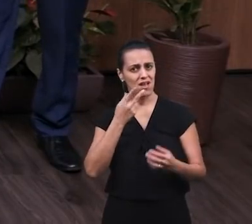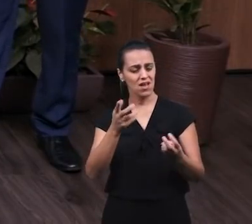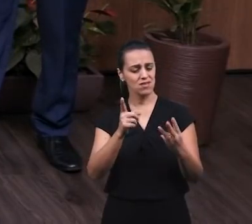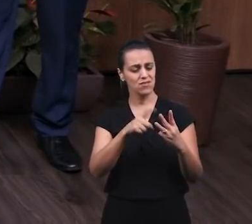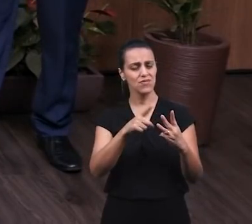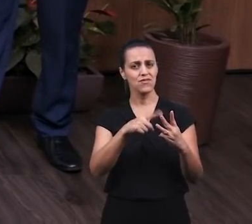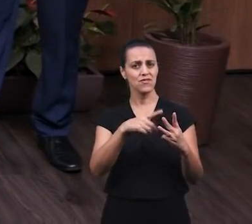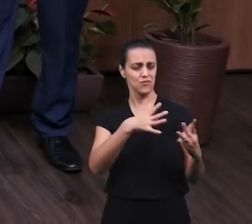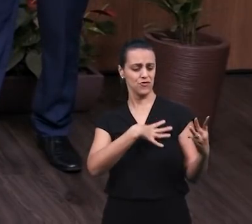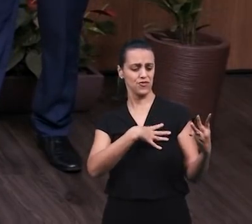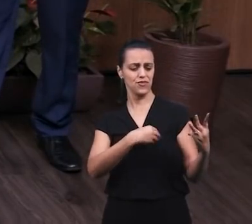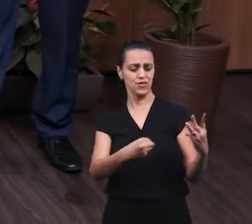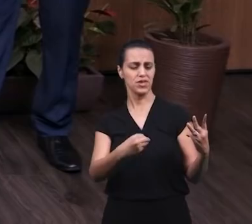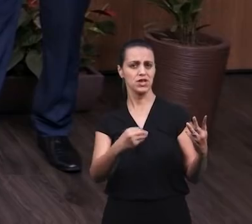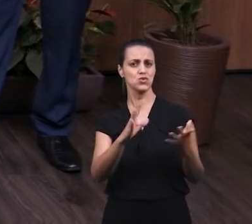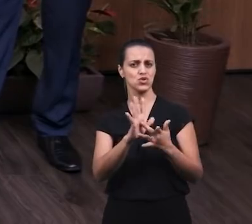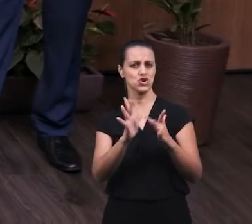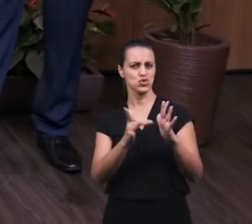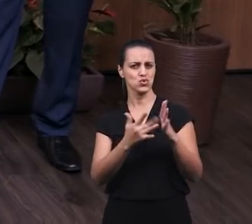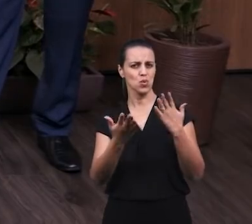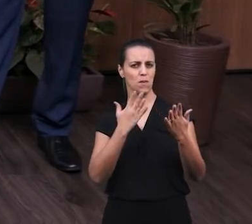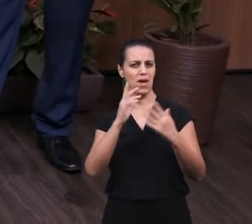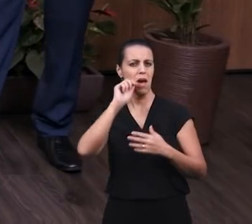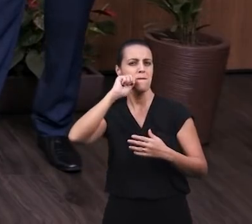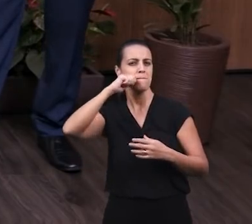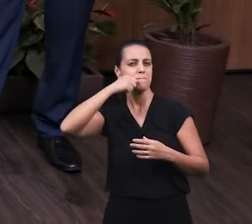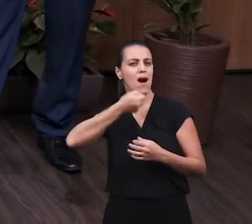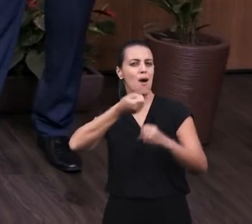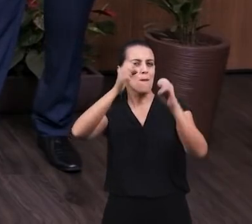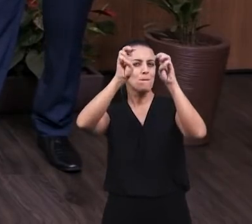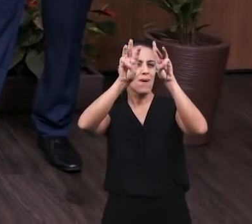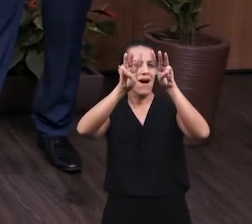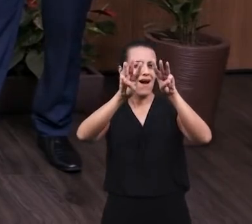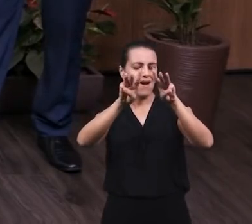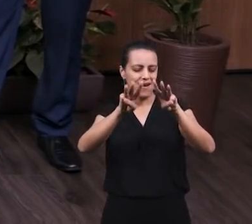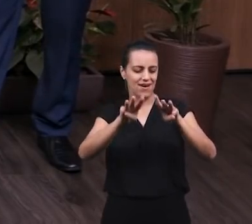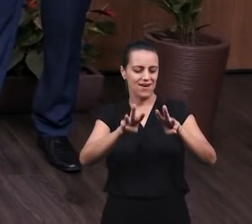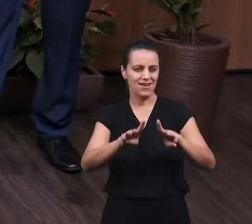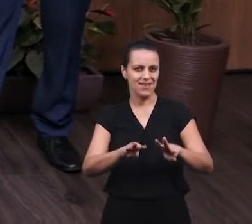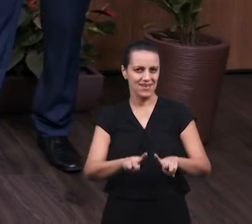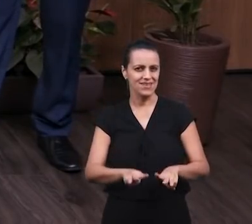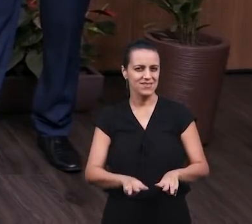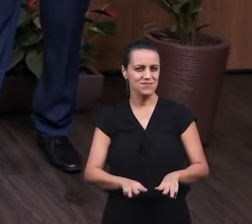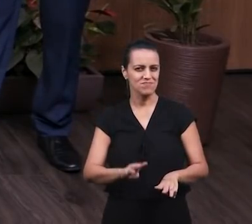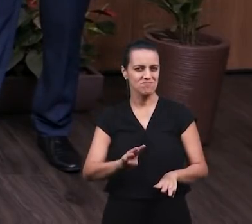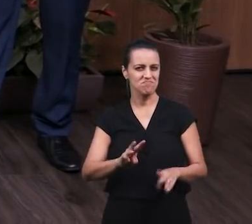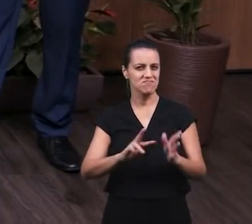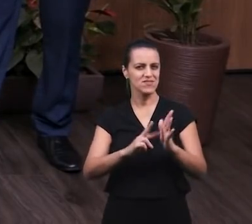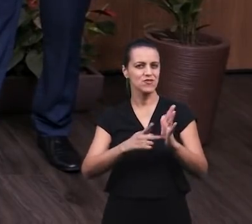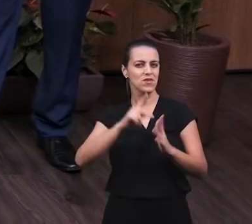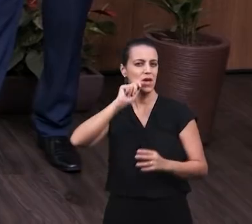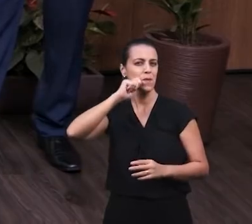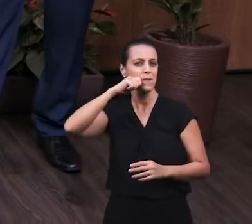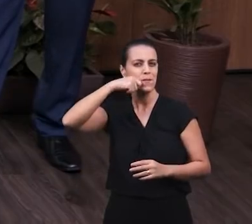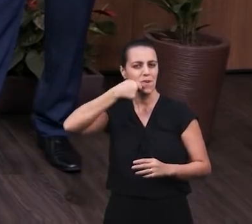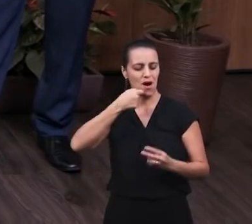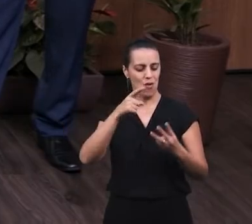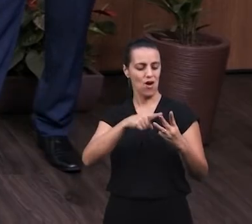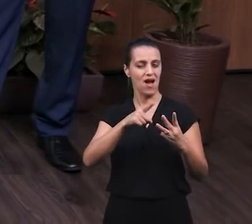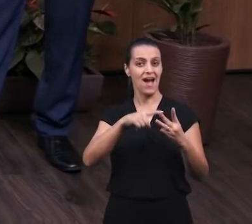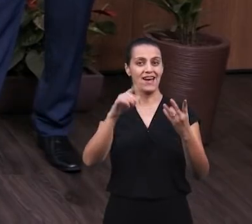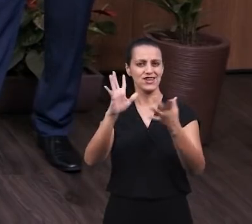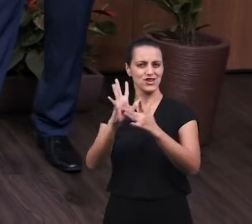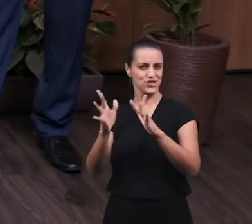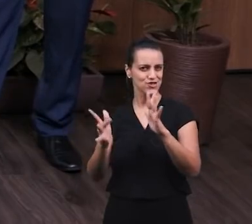do Filho, que é o pão, o maná, Jesus. O Senhor Jesus é